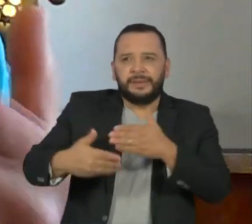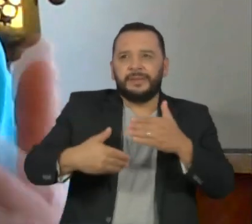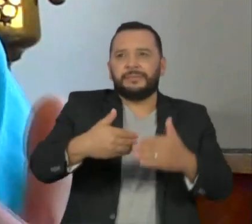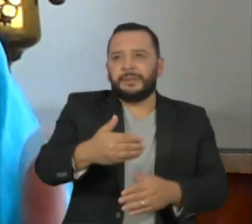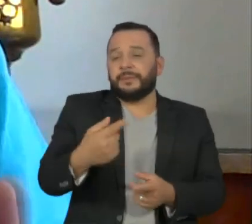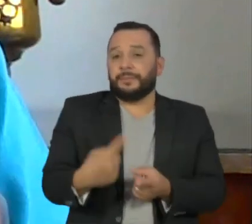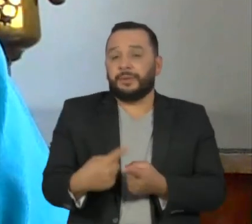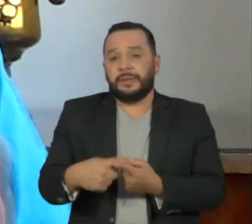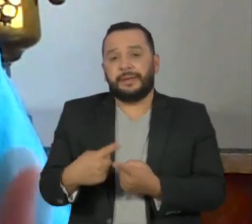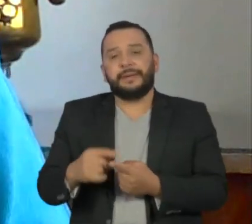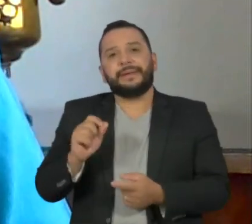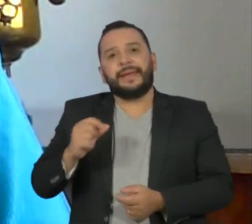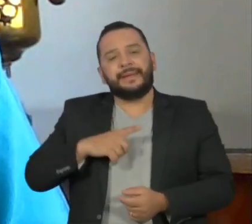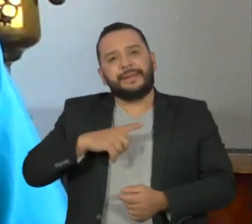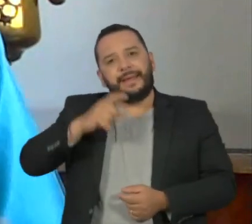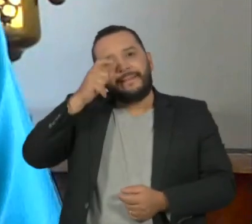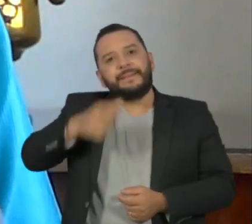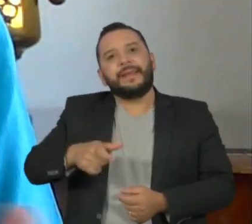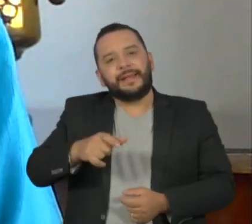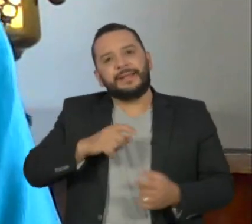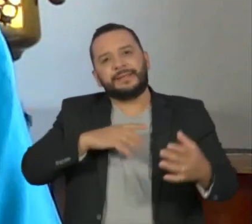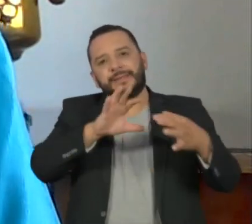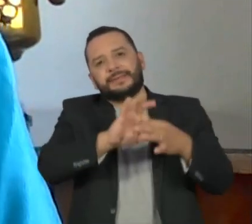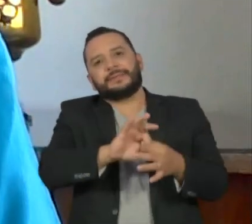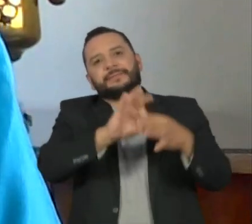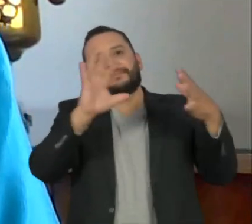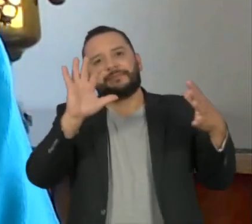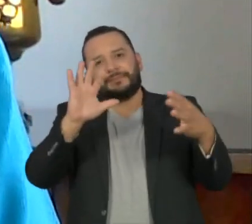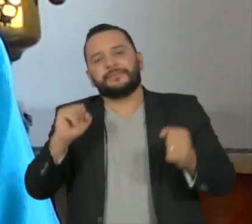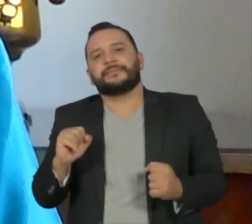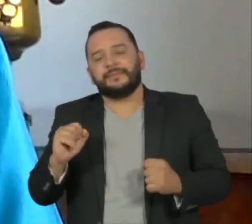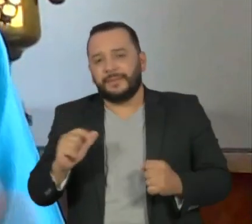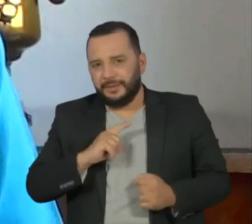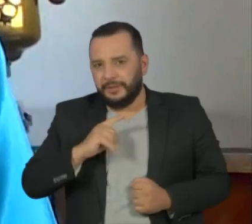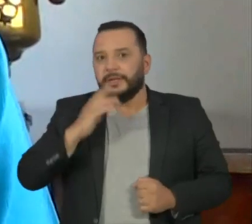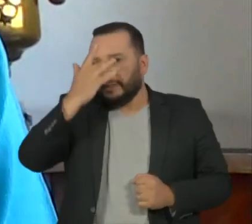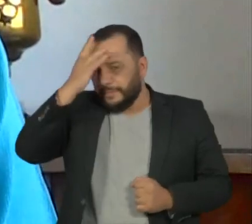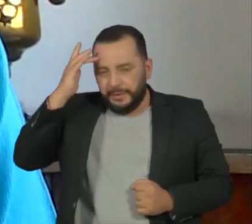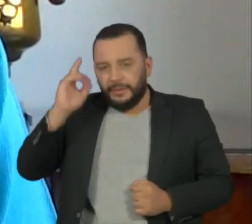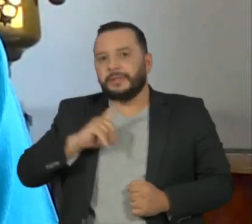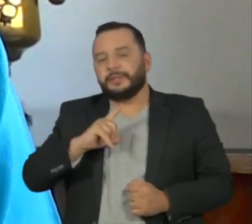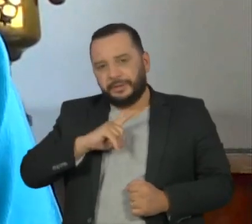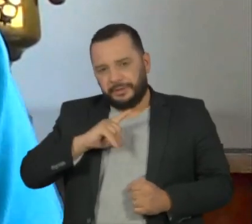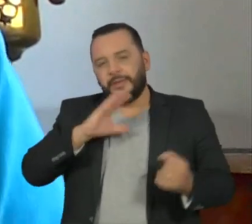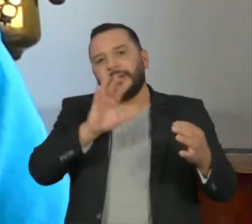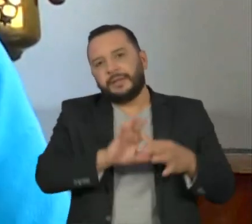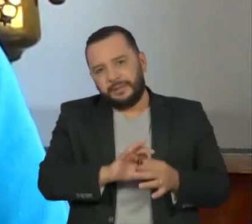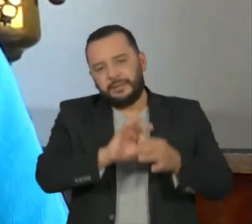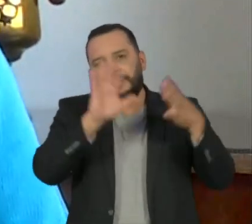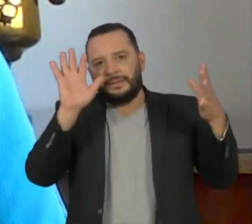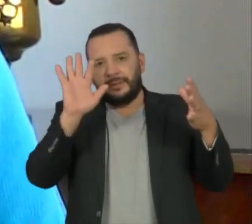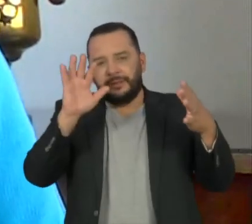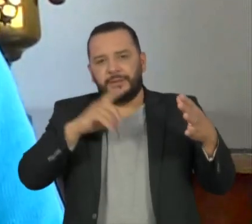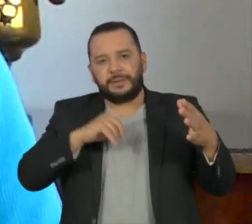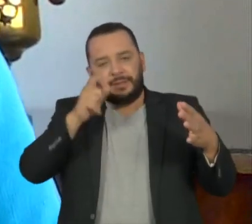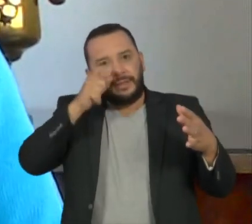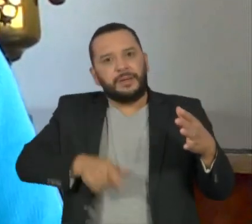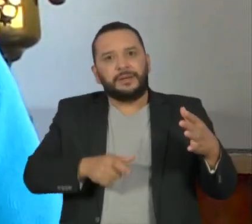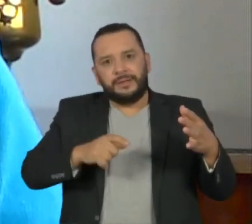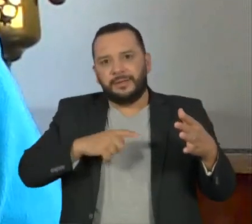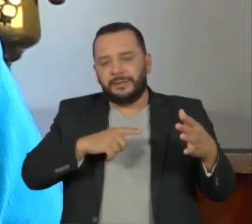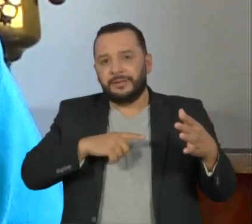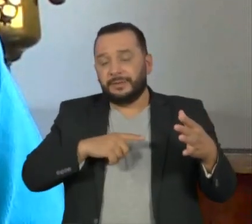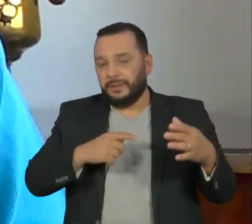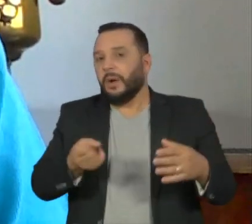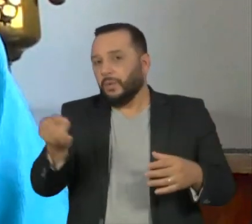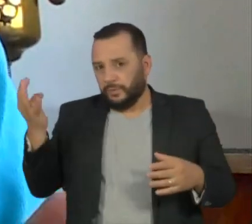quem tinha interesse nessa independência, porque tinha gente que tinha interesse. Se não houvesse interesse, ela não teria ocorrido.